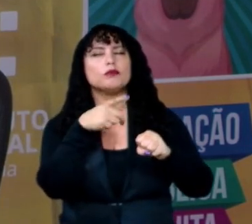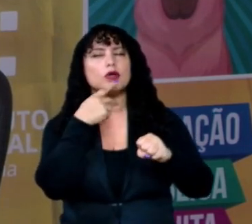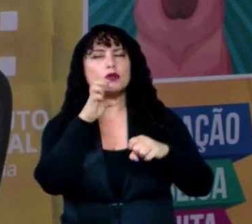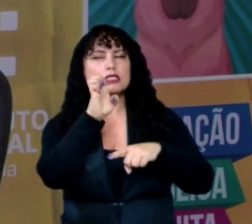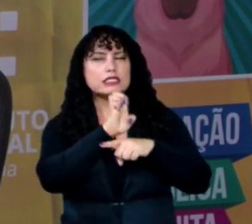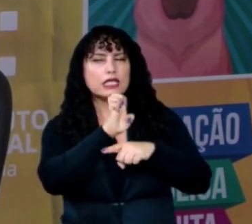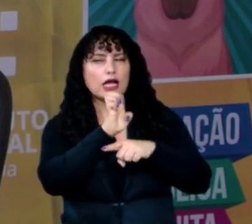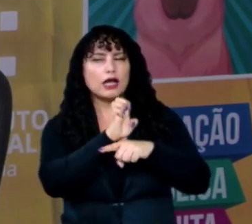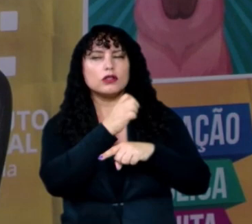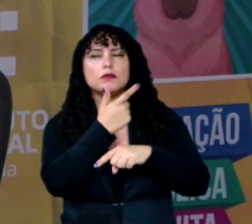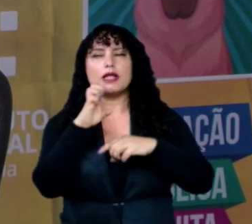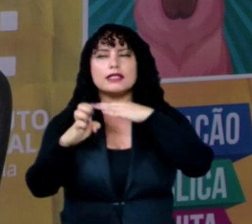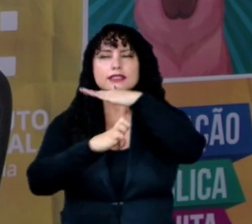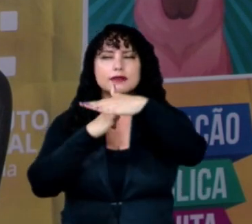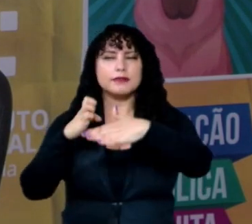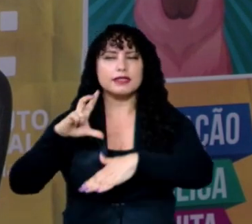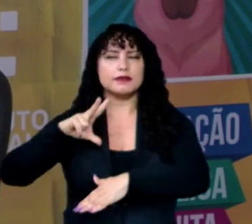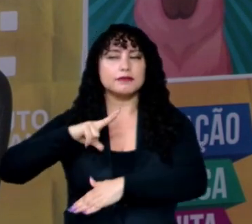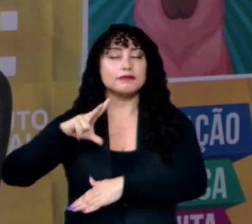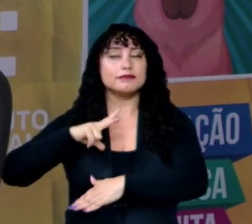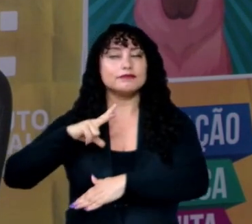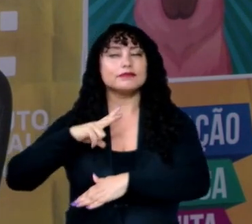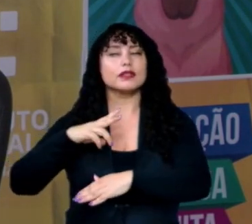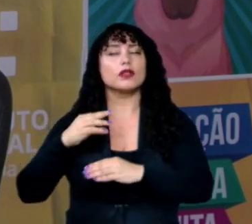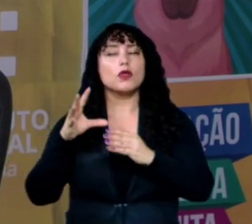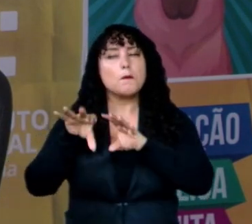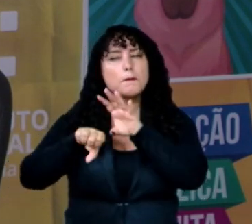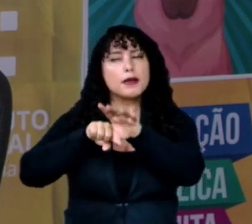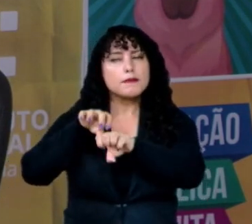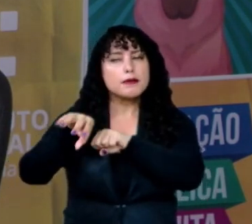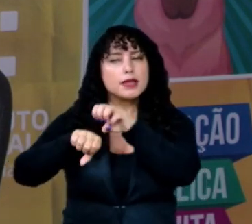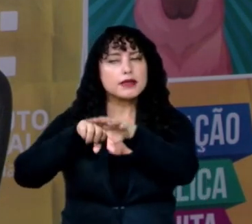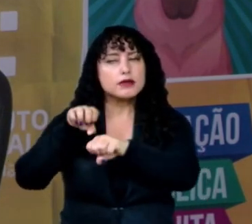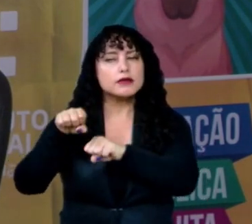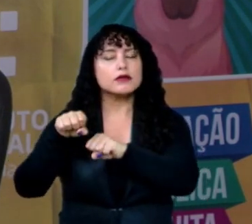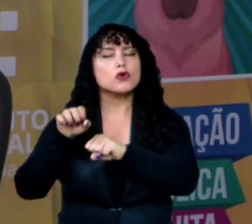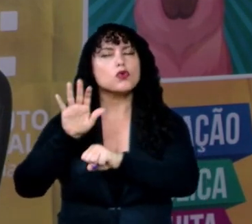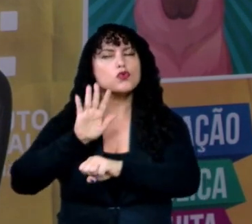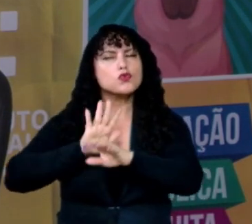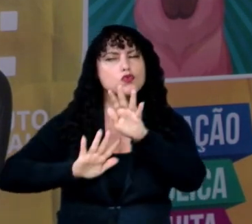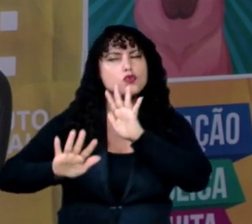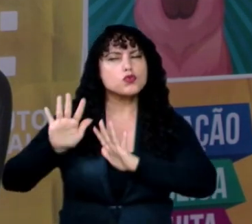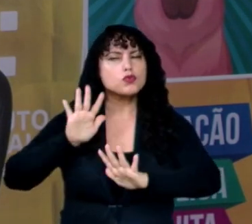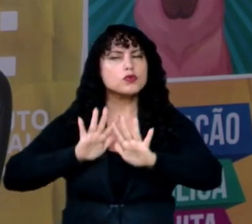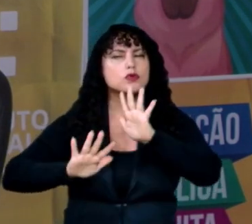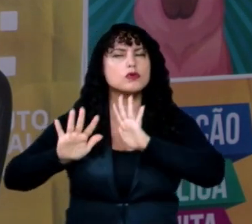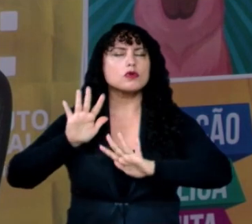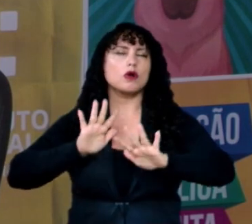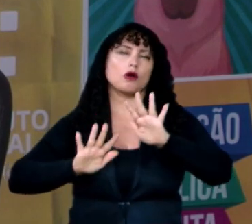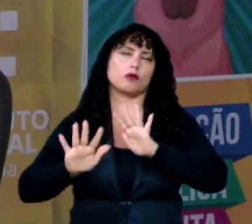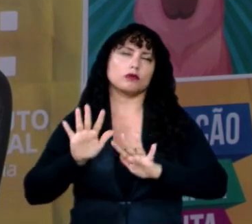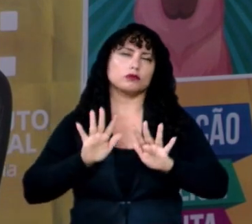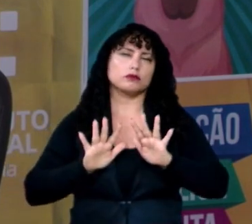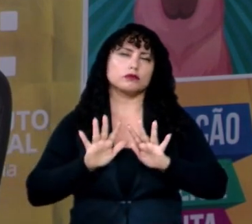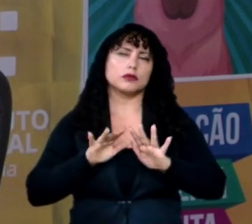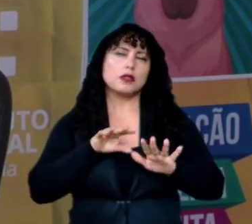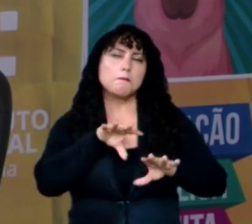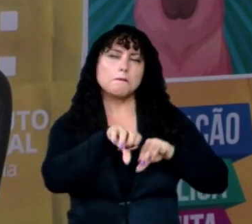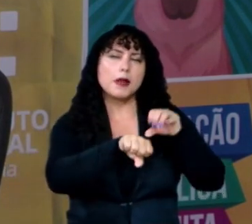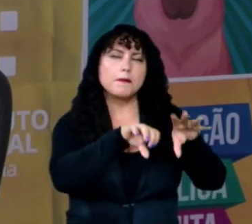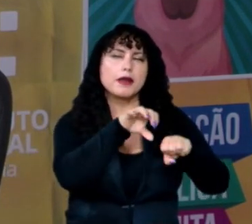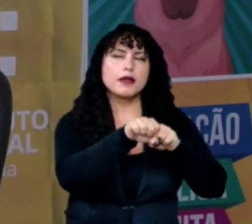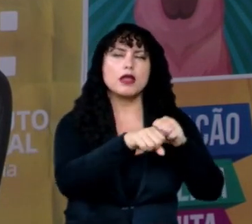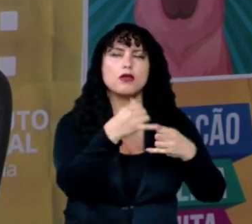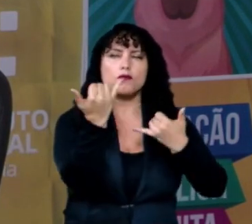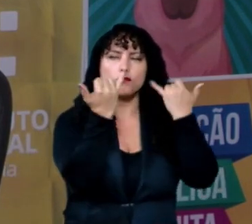como pelas empresas privadas, seja coletado de forma cuidadosa, ou seja, seja coletado só aquele